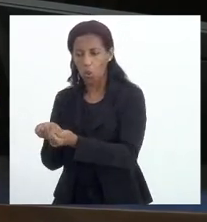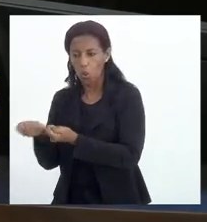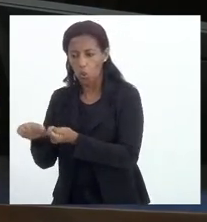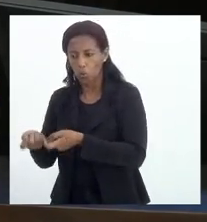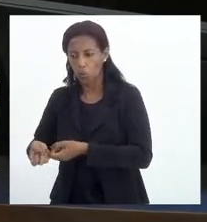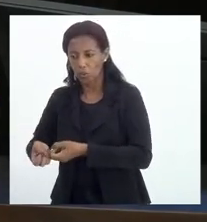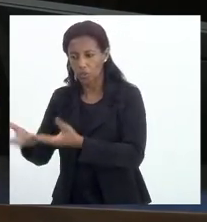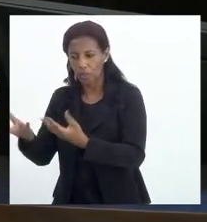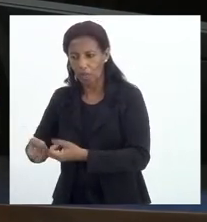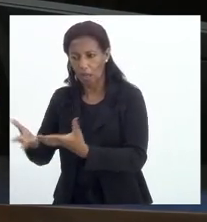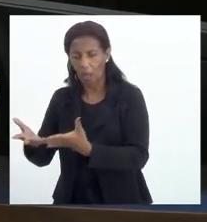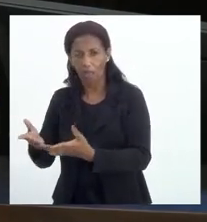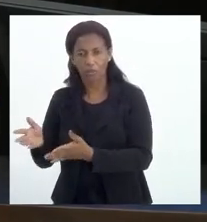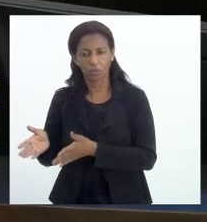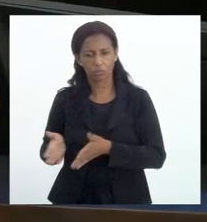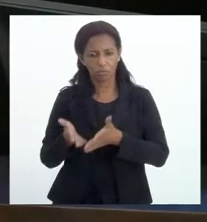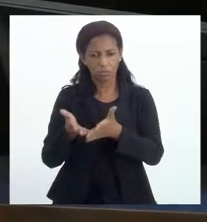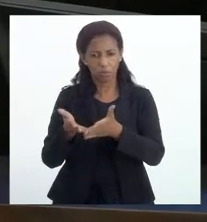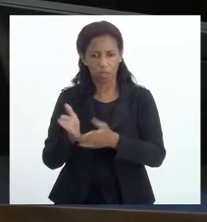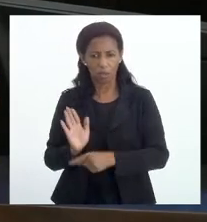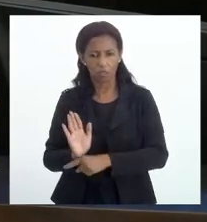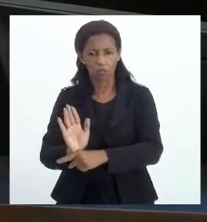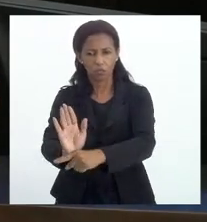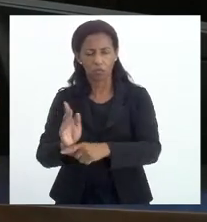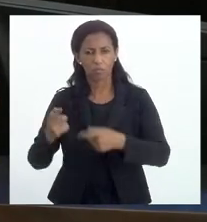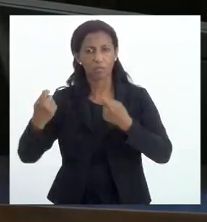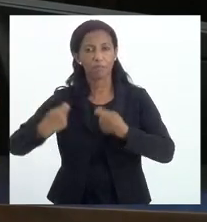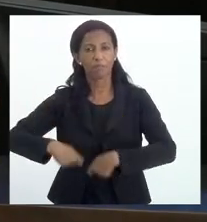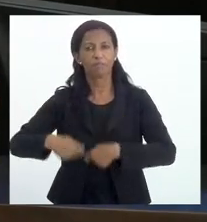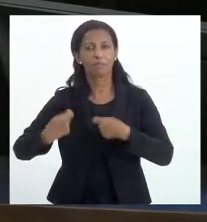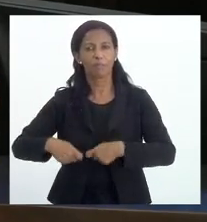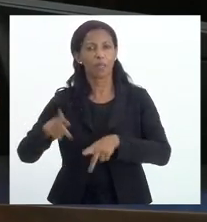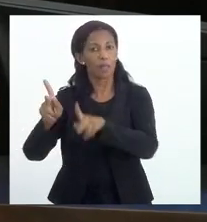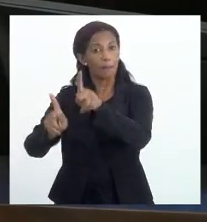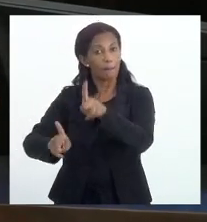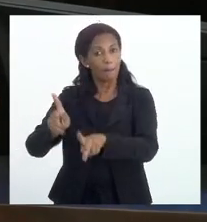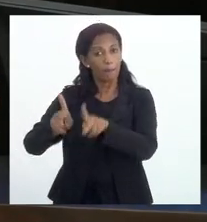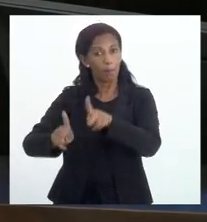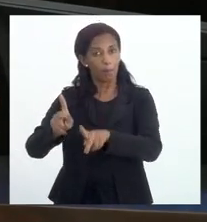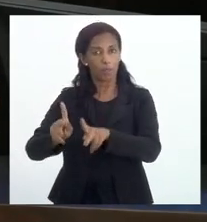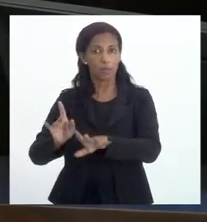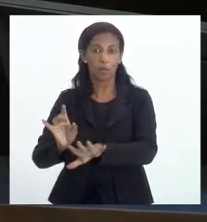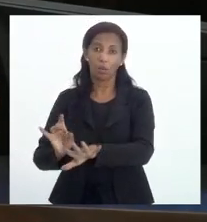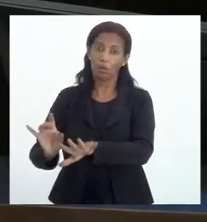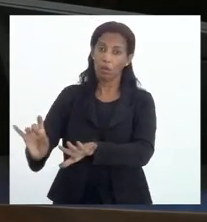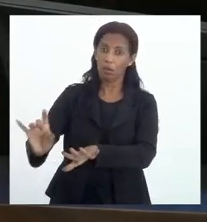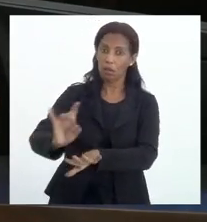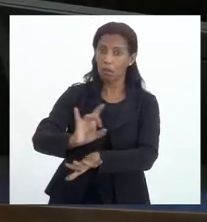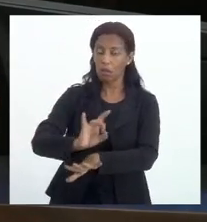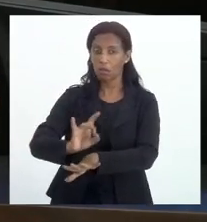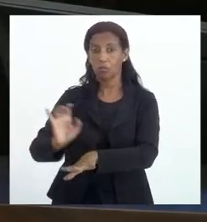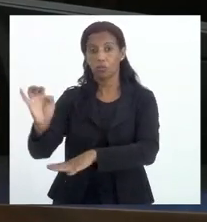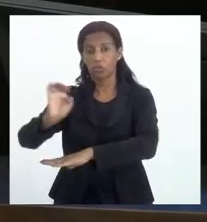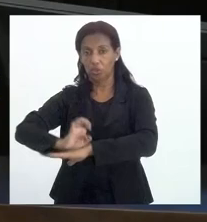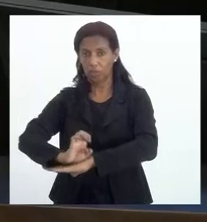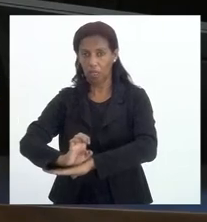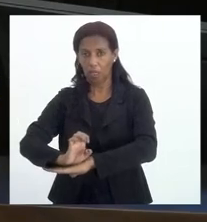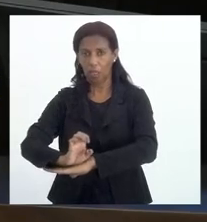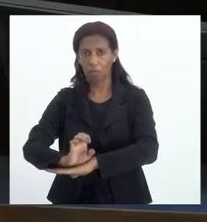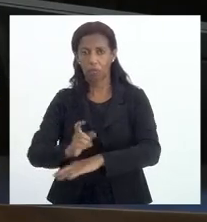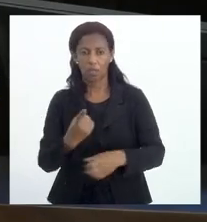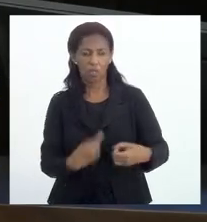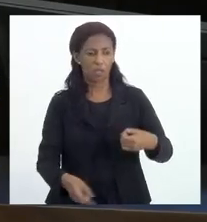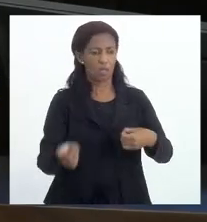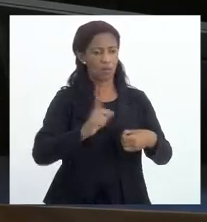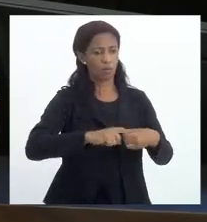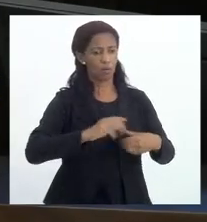de gastos, atendimento às necessidades da população de acordo com as competências do Estado e a retomada